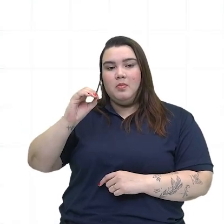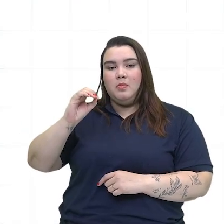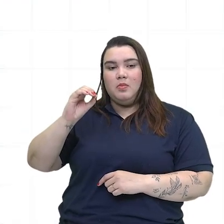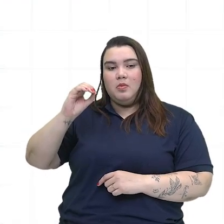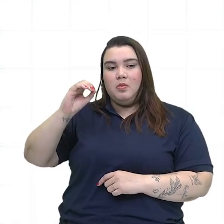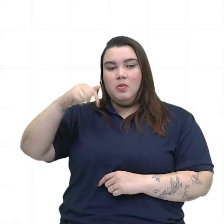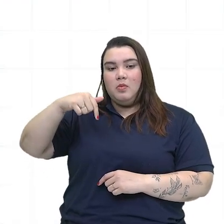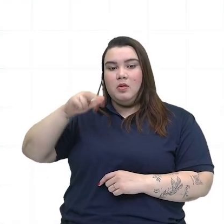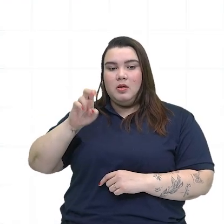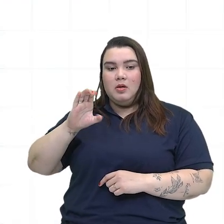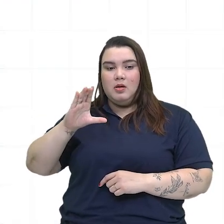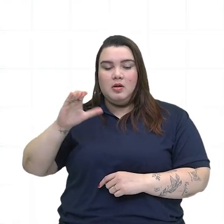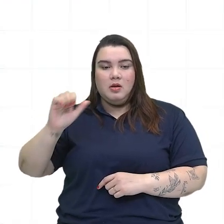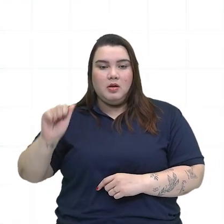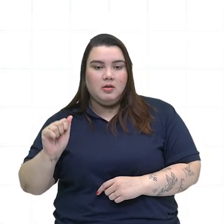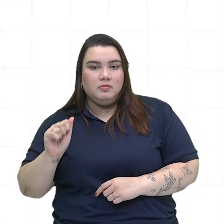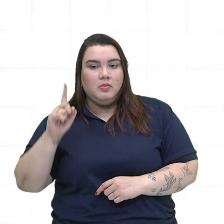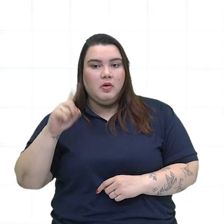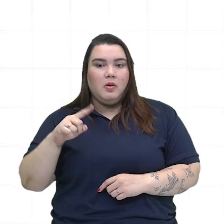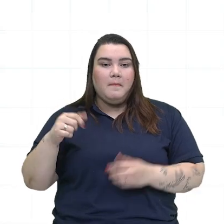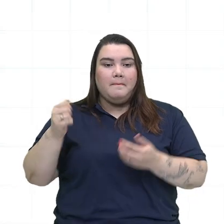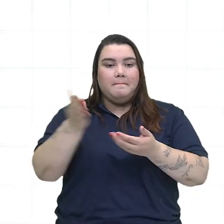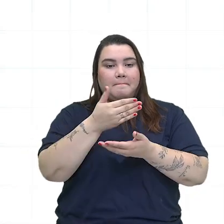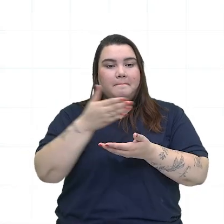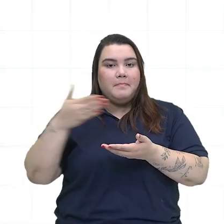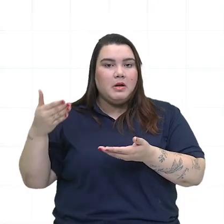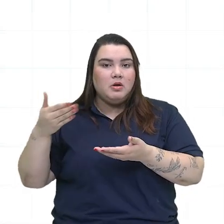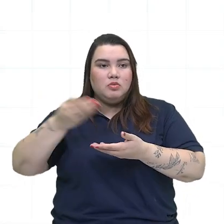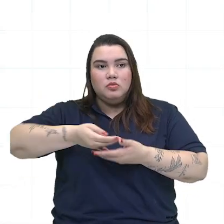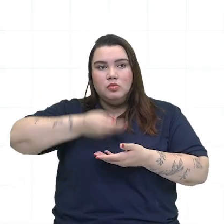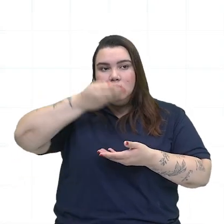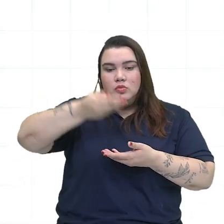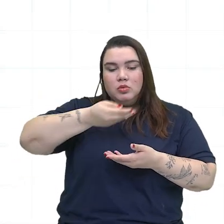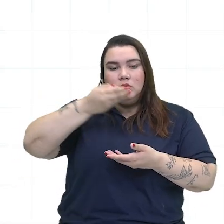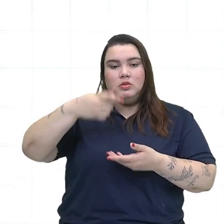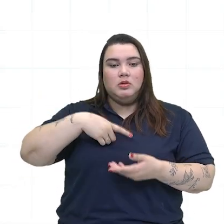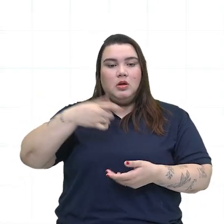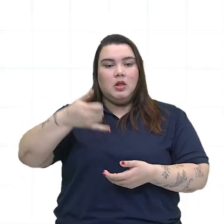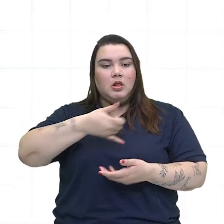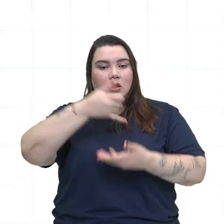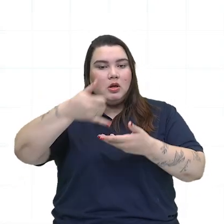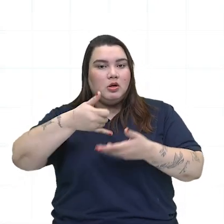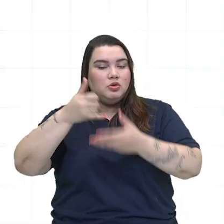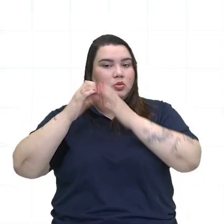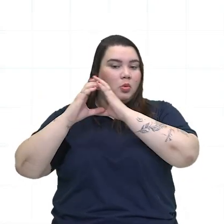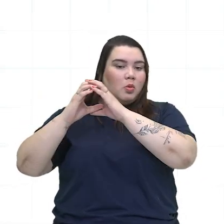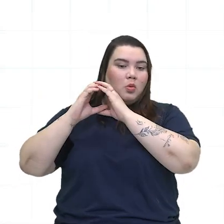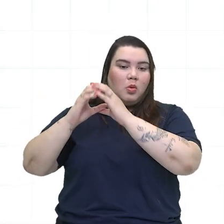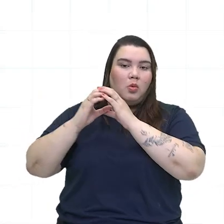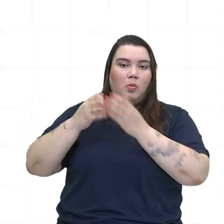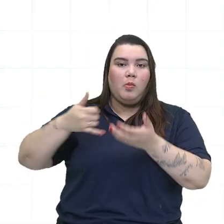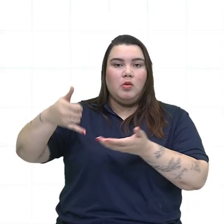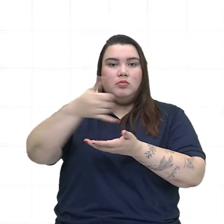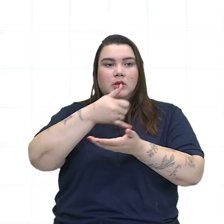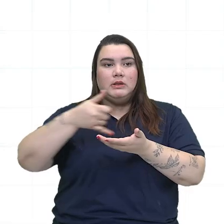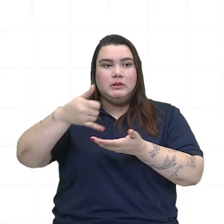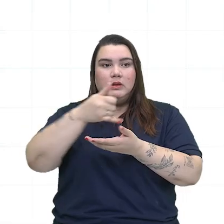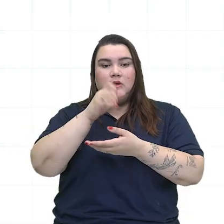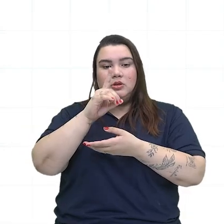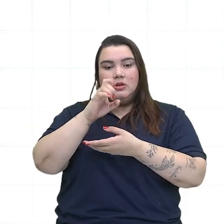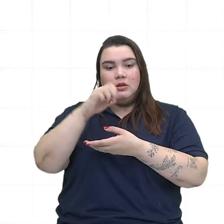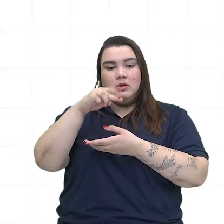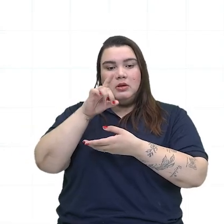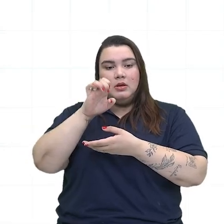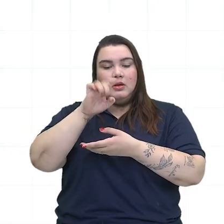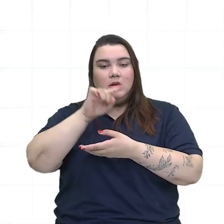Então na moqueca nós temos aí um prato de um ensopado que tem peixe com leite de coco, azeite de